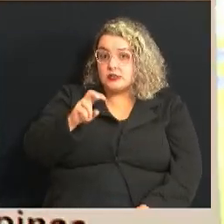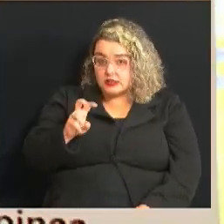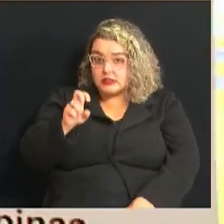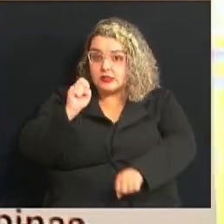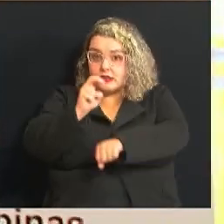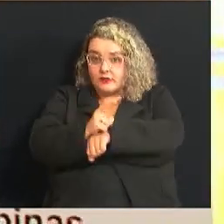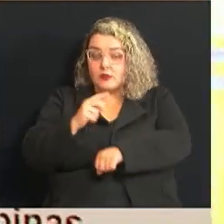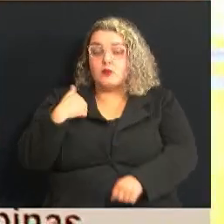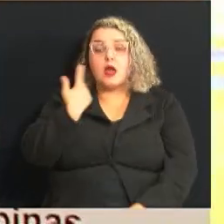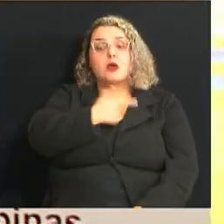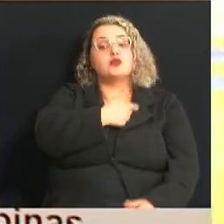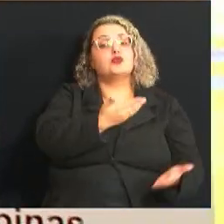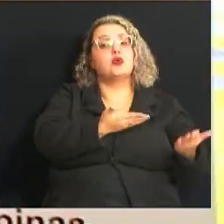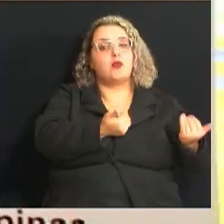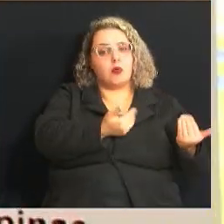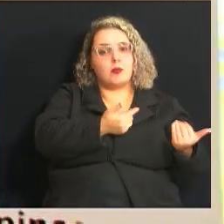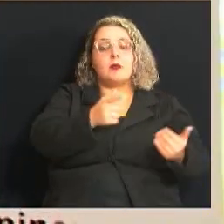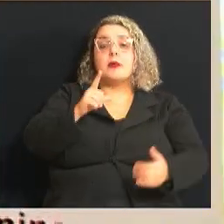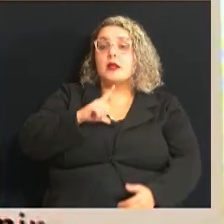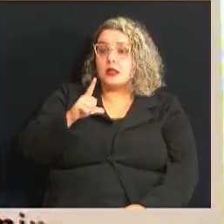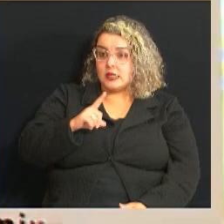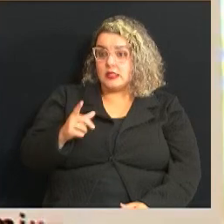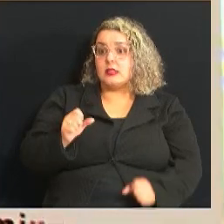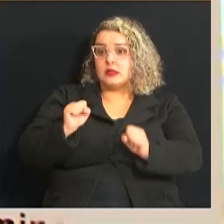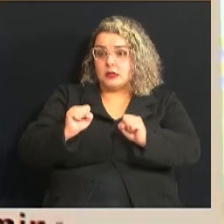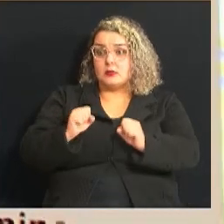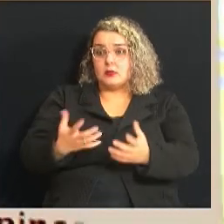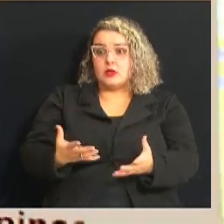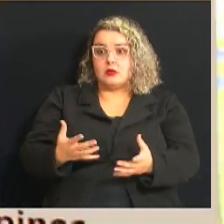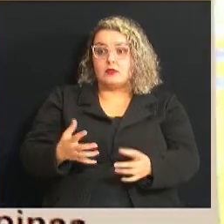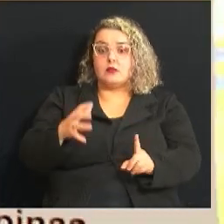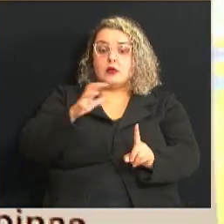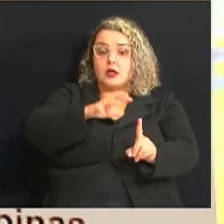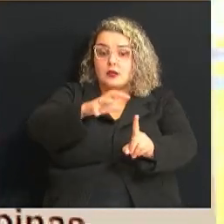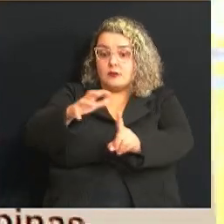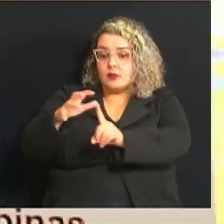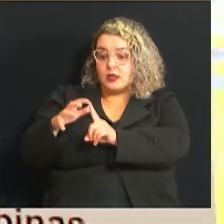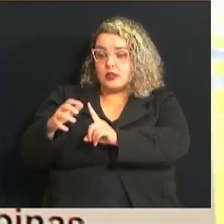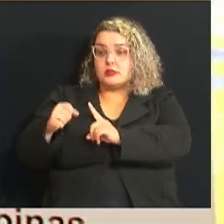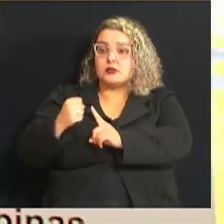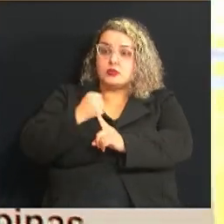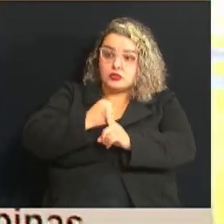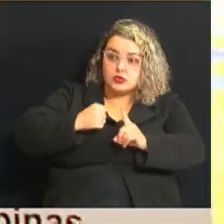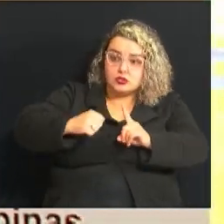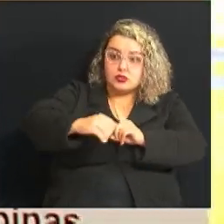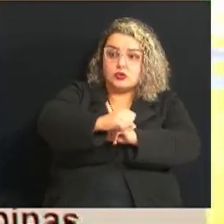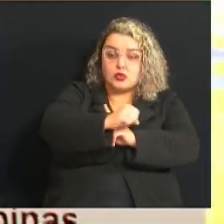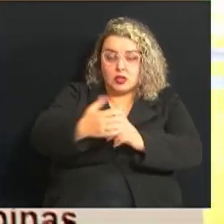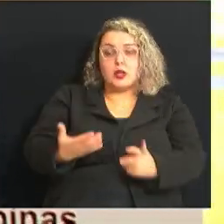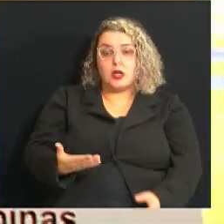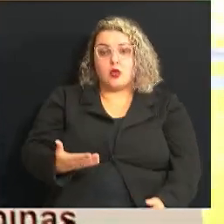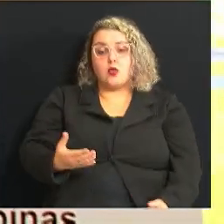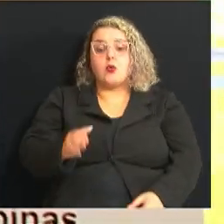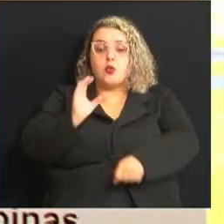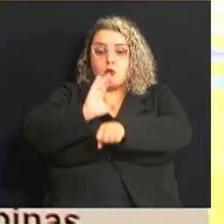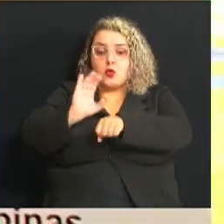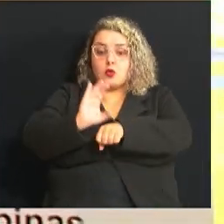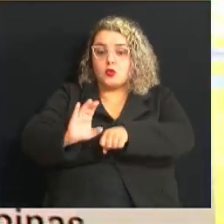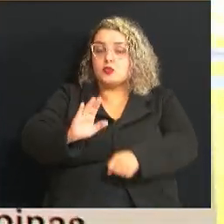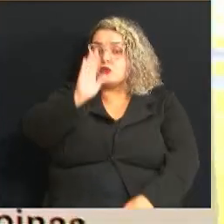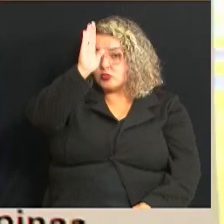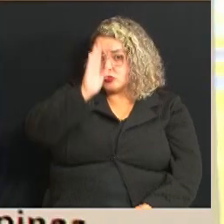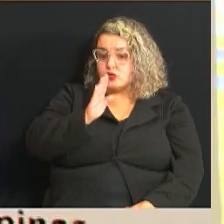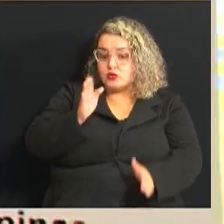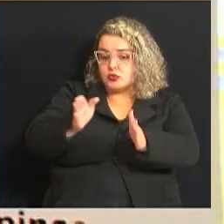nossos jovens, para que possamos ter impacto social. Assim, a gente oferece um curso gratuito, que é de curta duração, né?